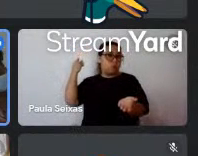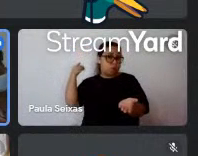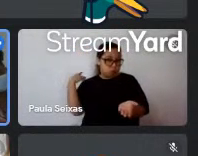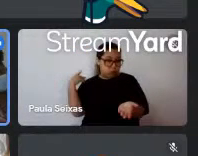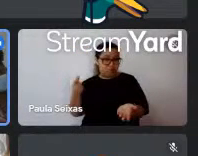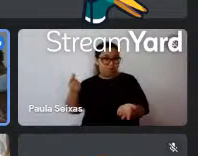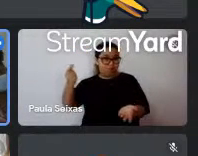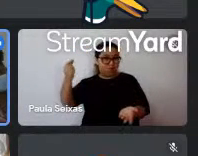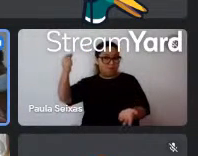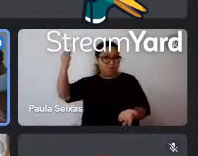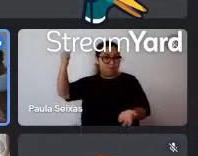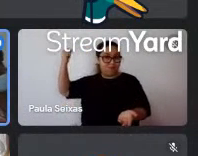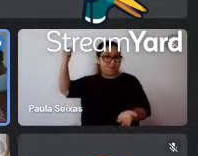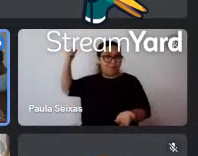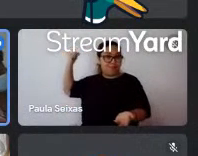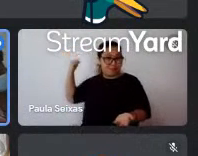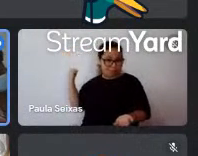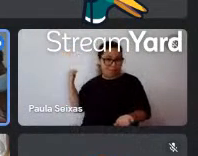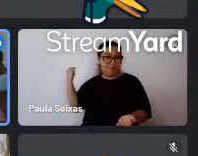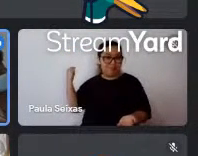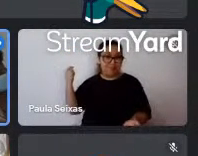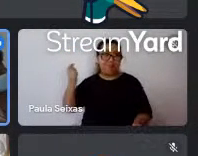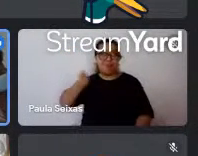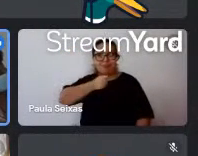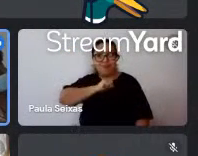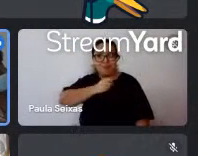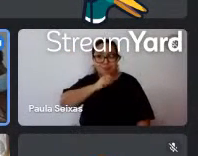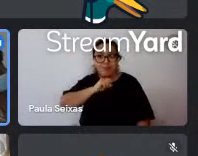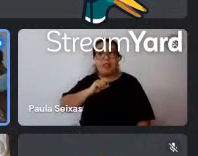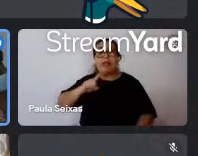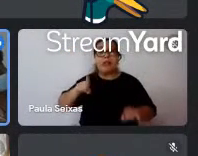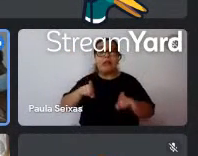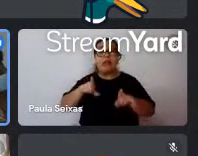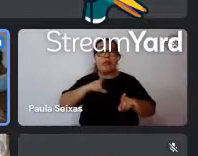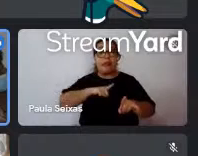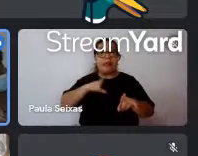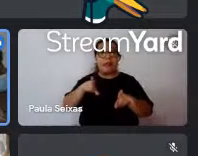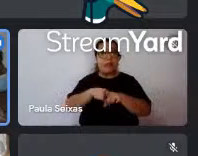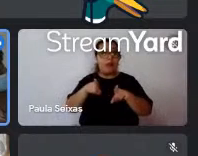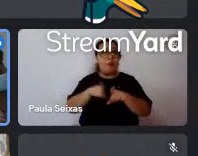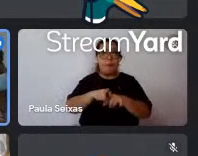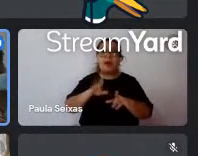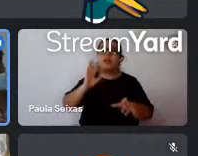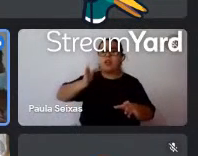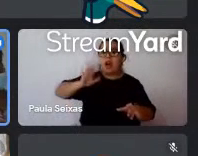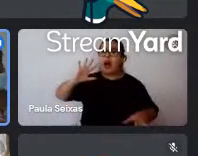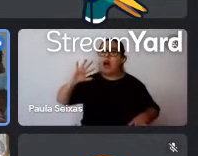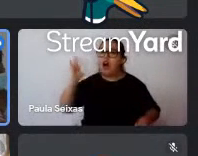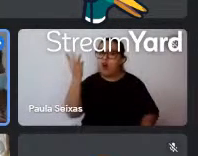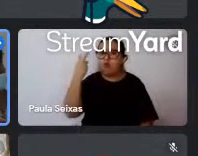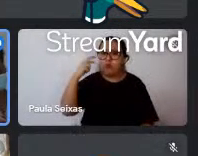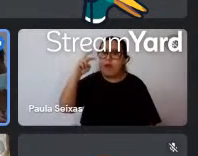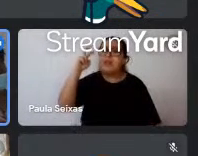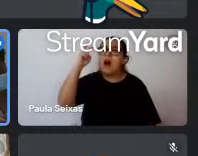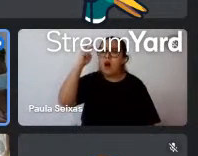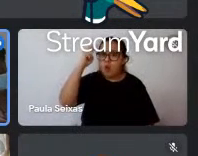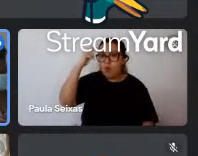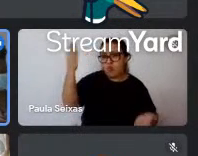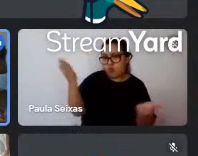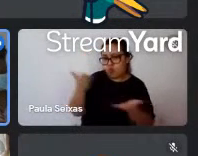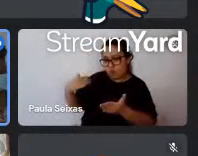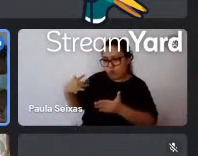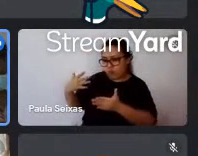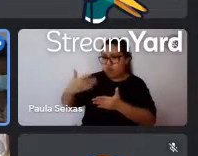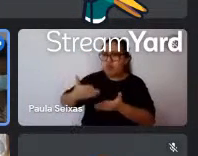bem antigos, elas também são um misto de coisas que acontecem já na cultura atual. Já que essas histórias